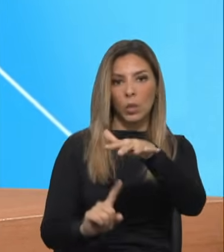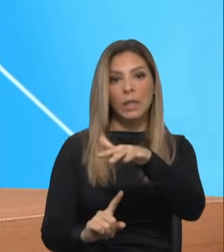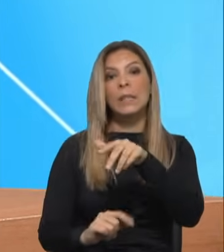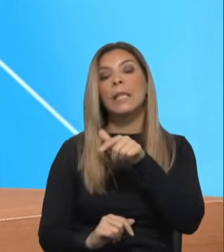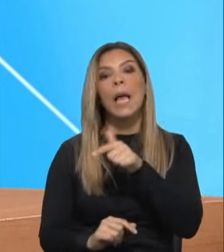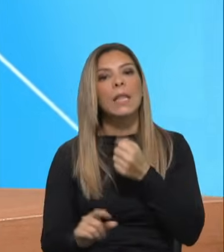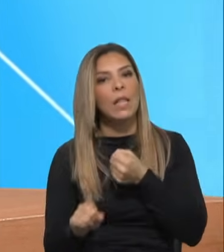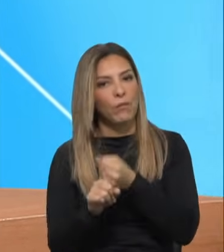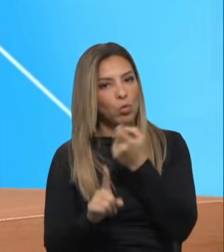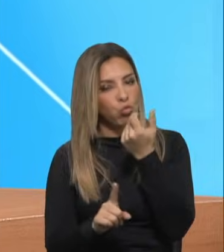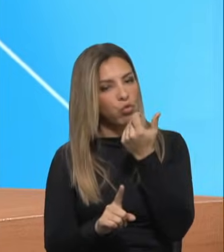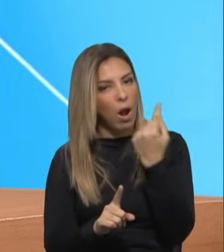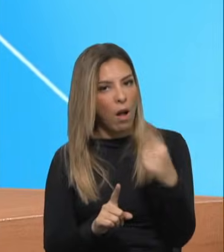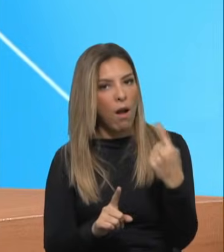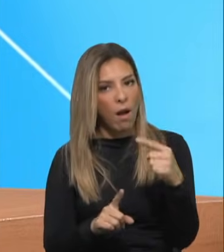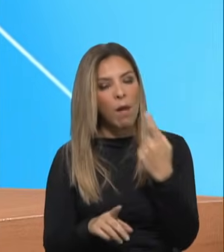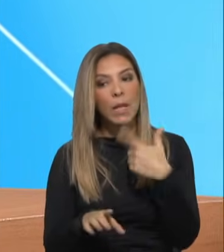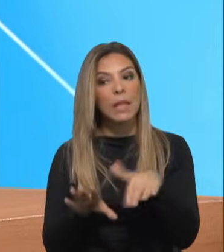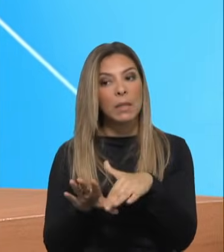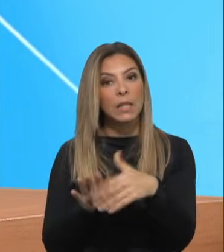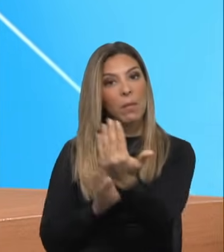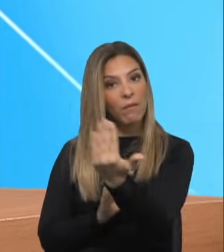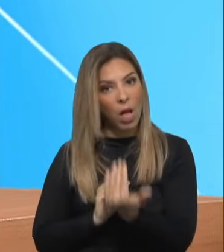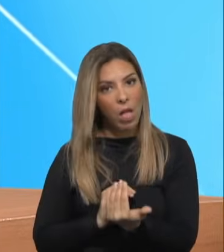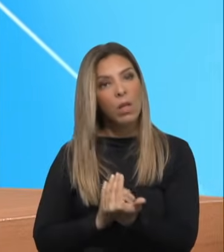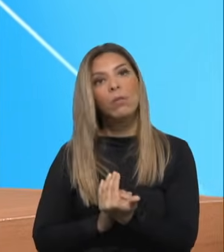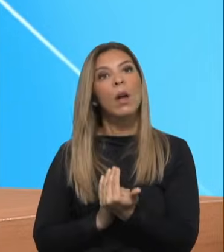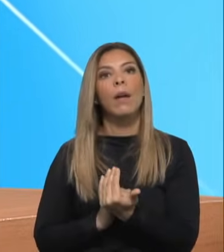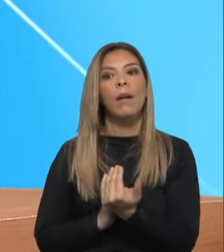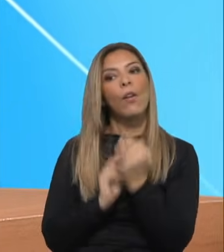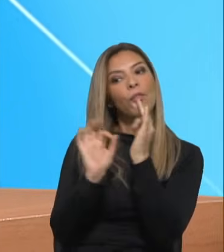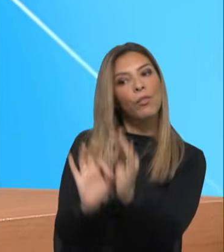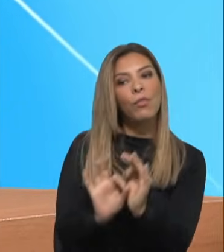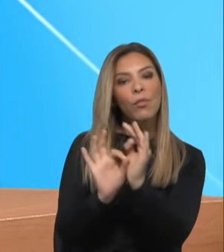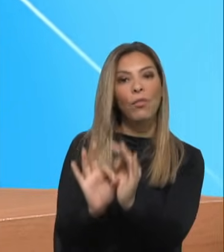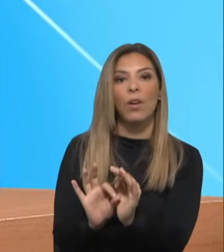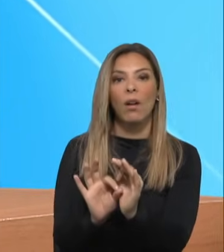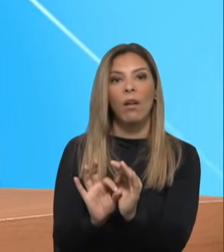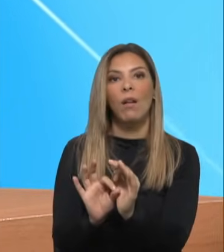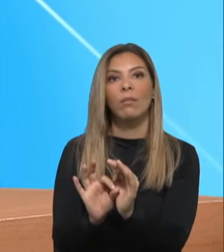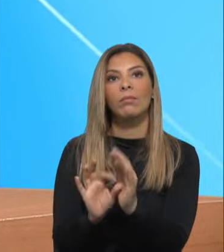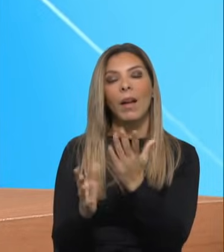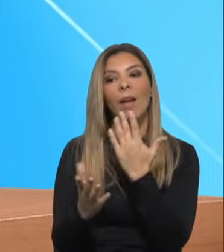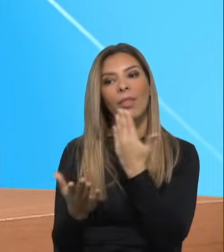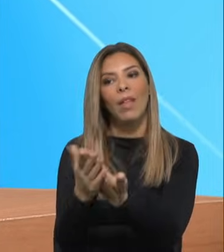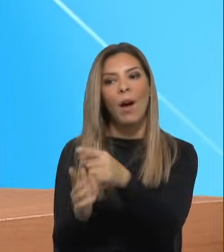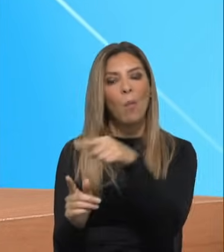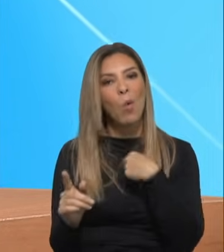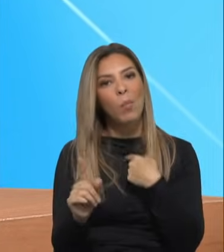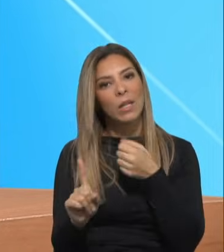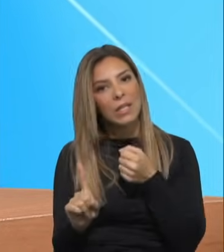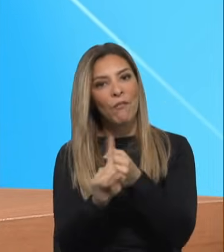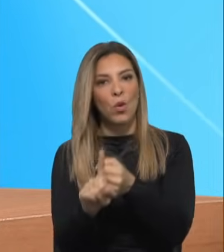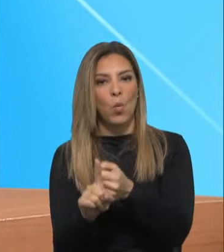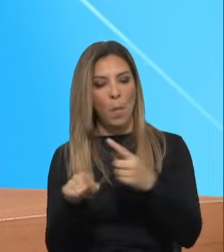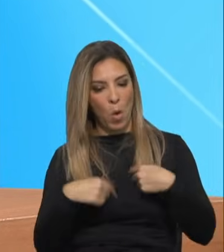aos participantes que eles venham não para receberem somente algo, mas também como um desafio a serem eles